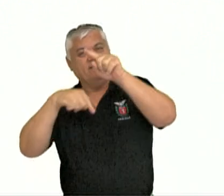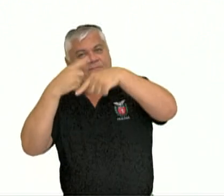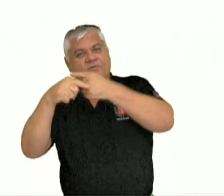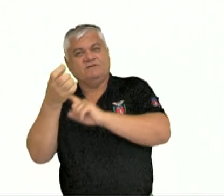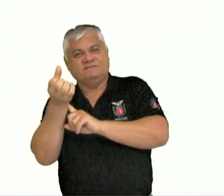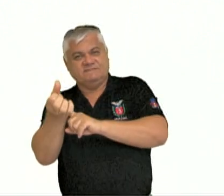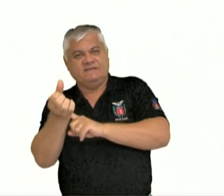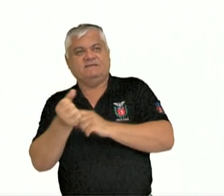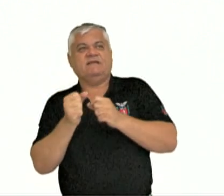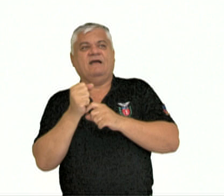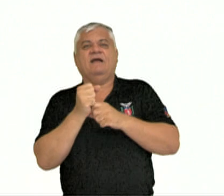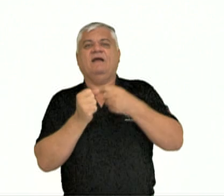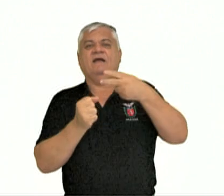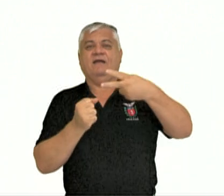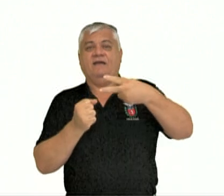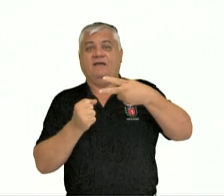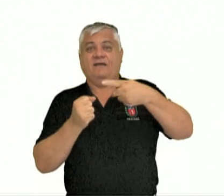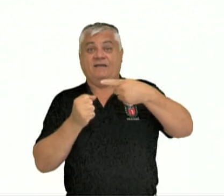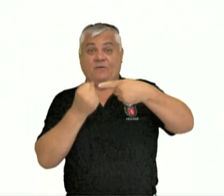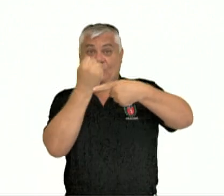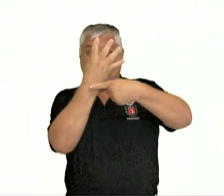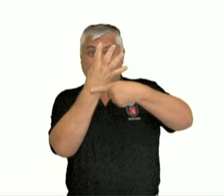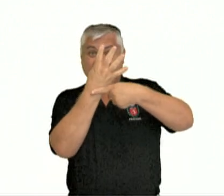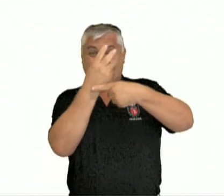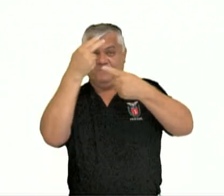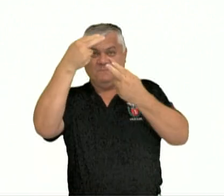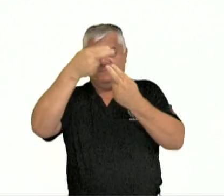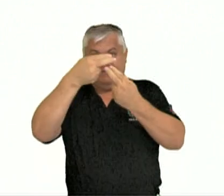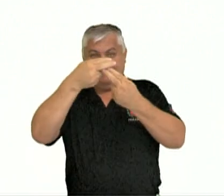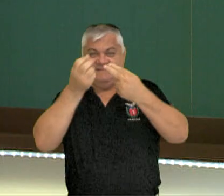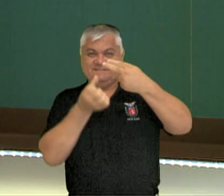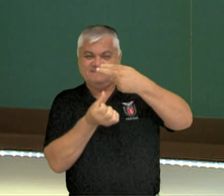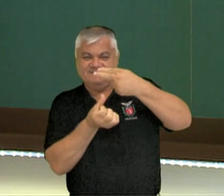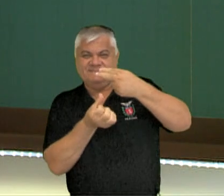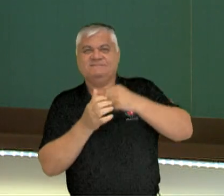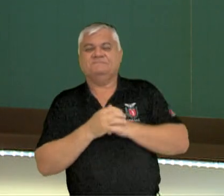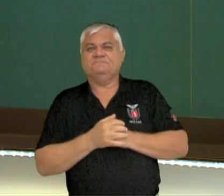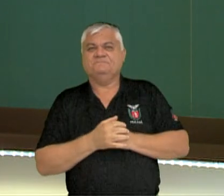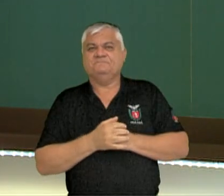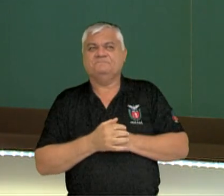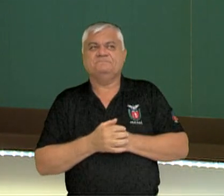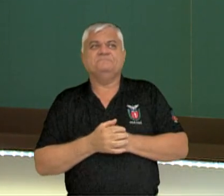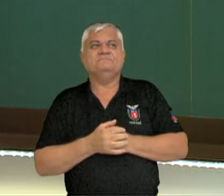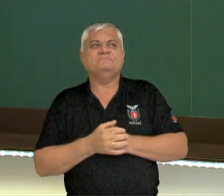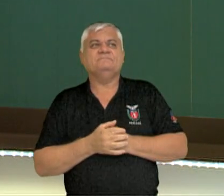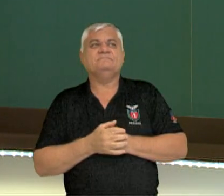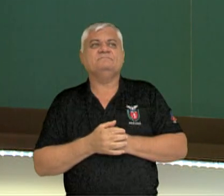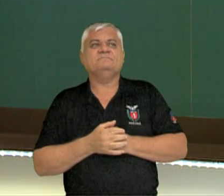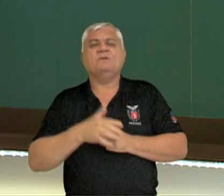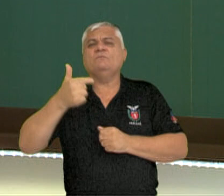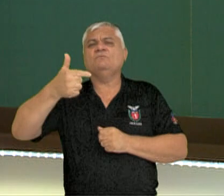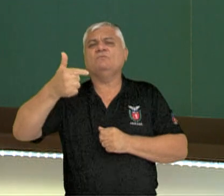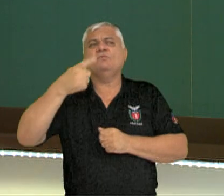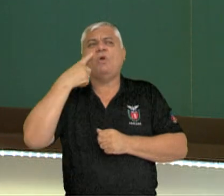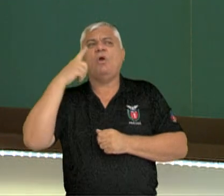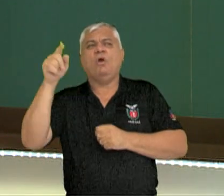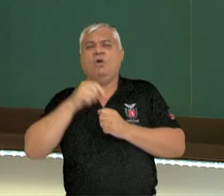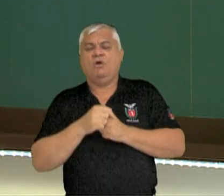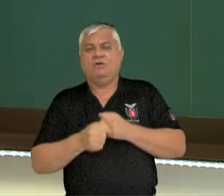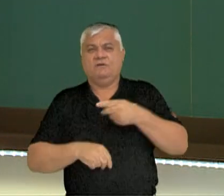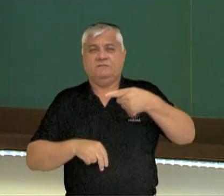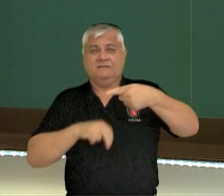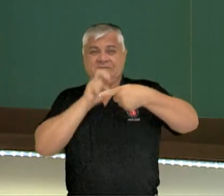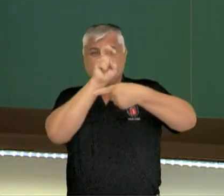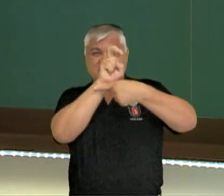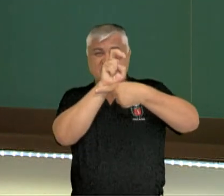Ficou 4π sobre 3 radianos. No item seguinte, 5π sobre